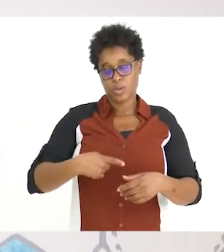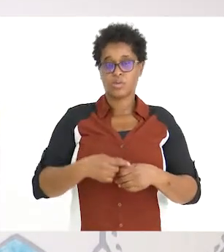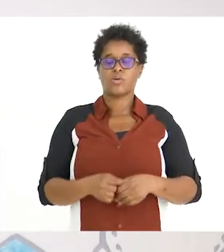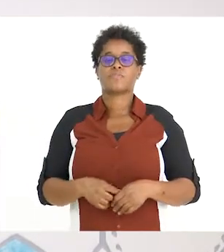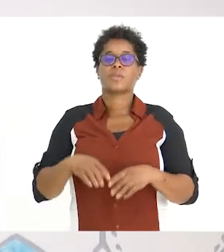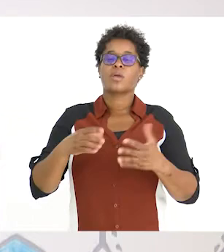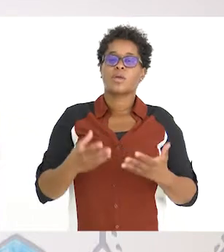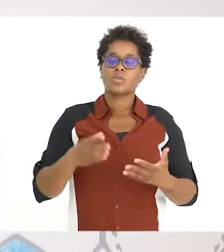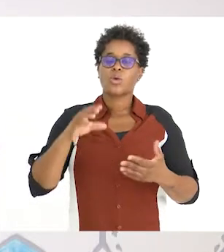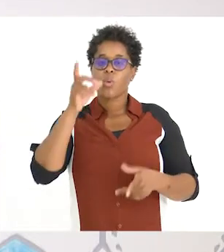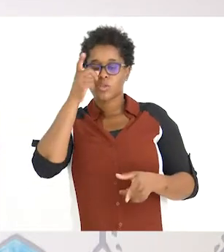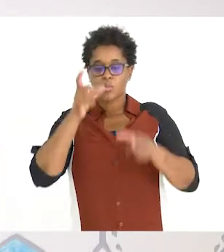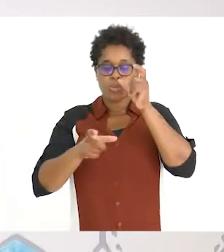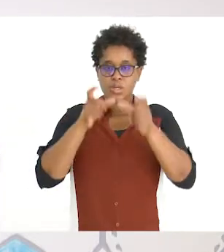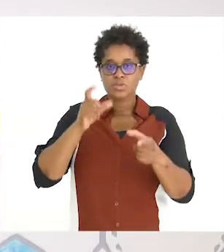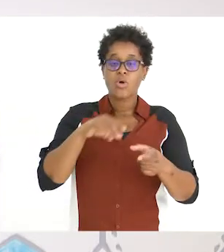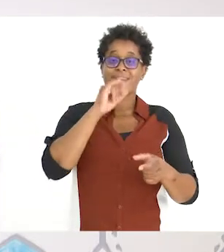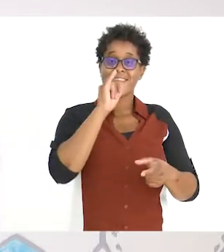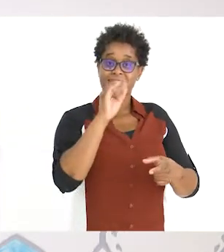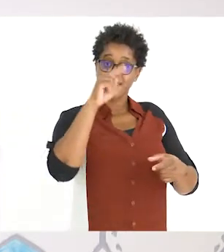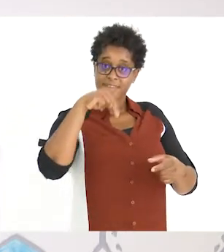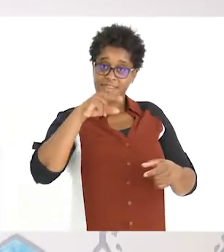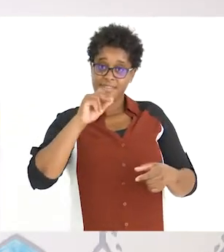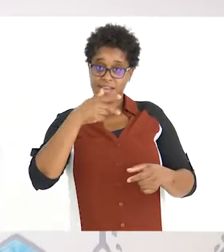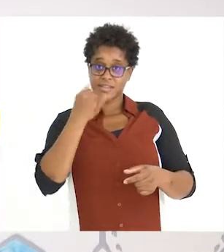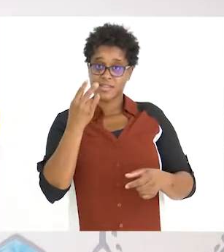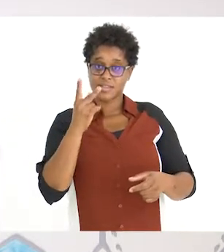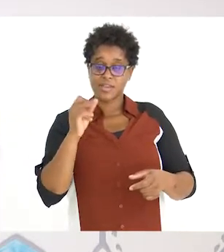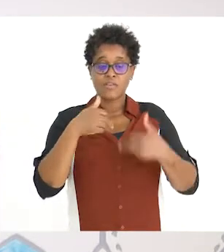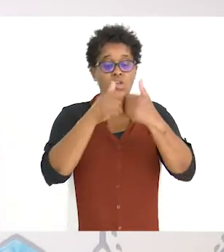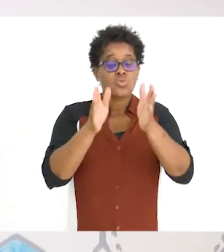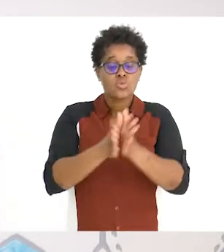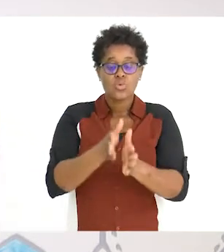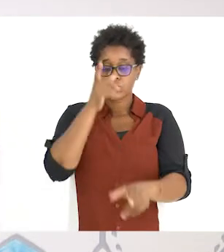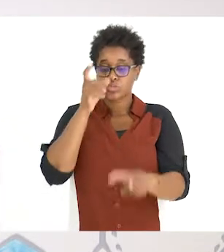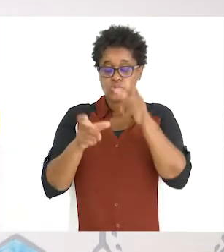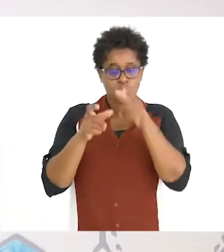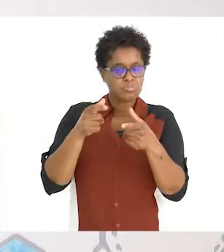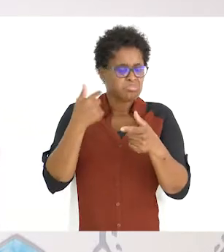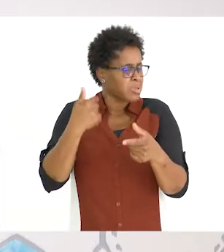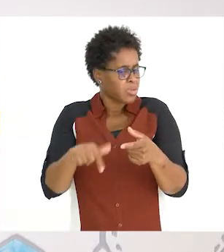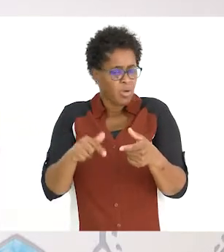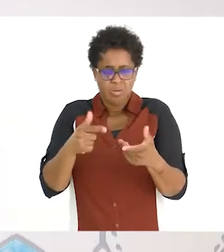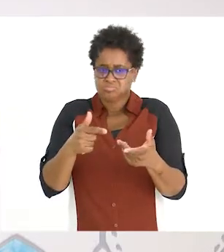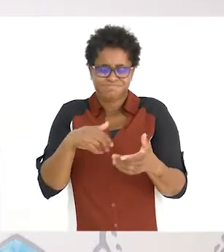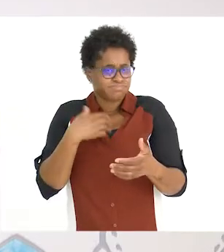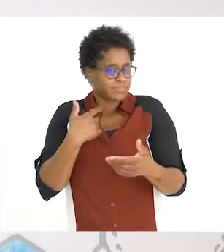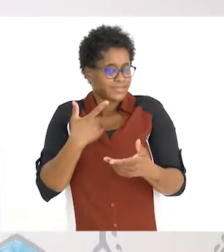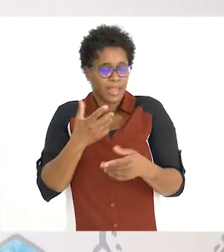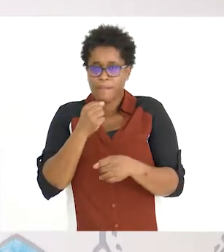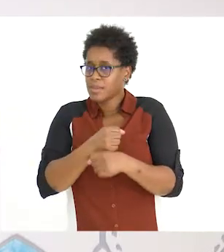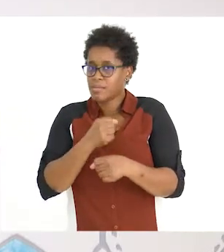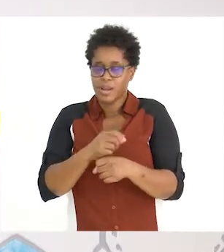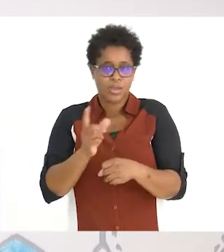Enquanto que a população inativa são todos aqueles que não estão aptos para trabalhar